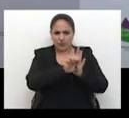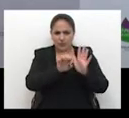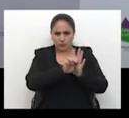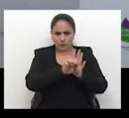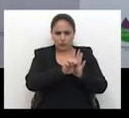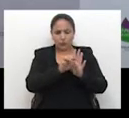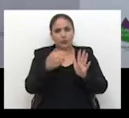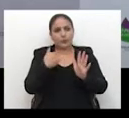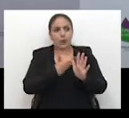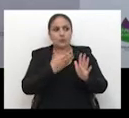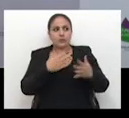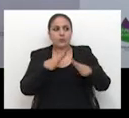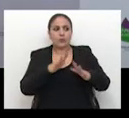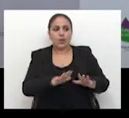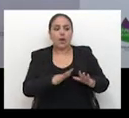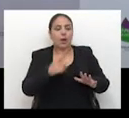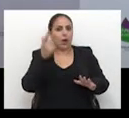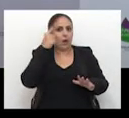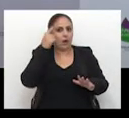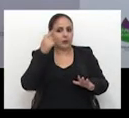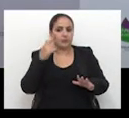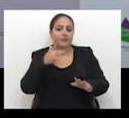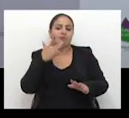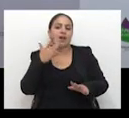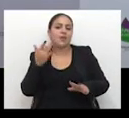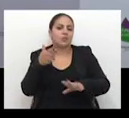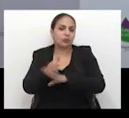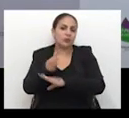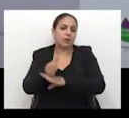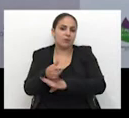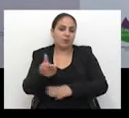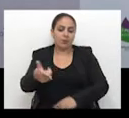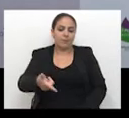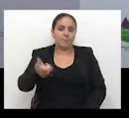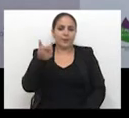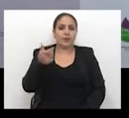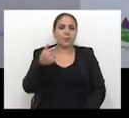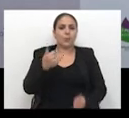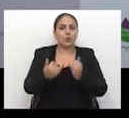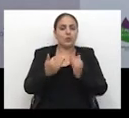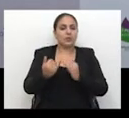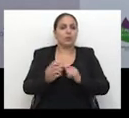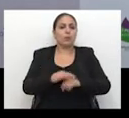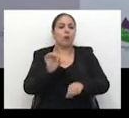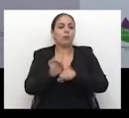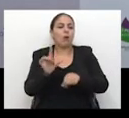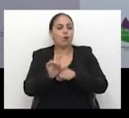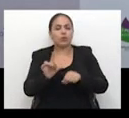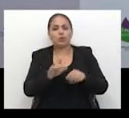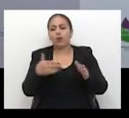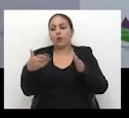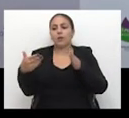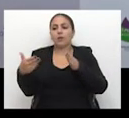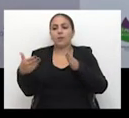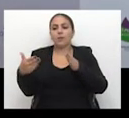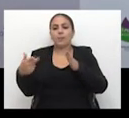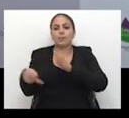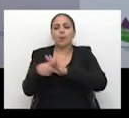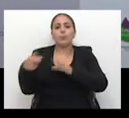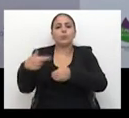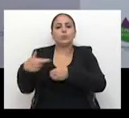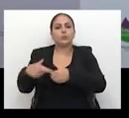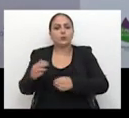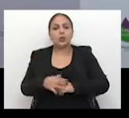desarmamento que não quer obviamente que você tenha acesso a uma arma de fogo numa loja de conveniência do lado oposto gasolina